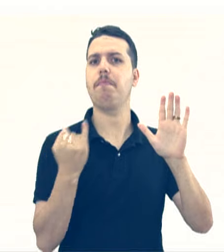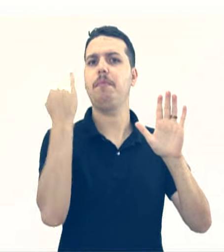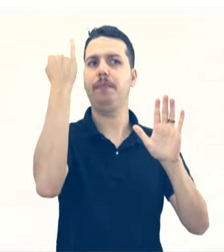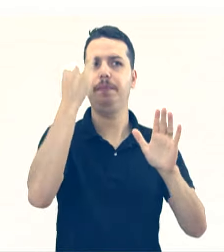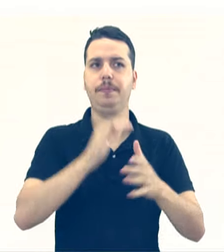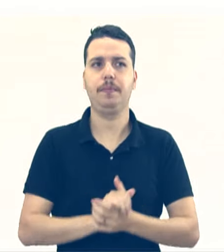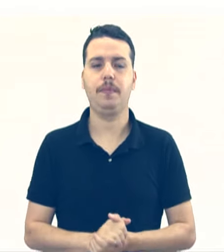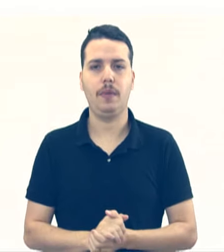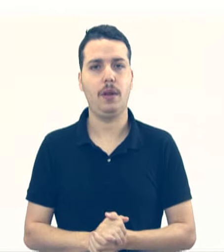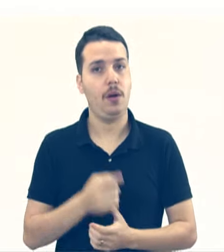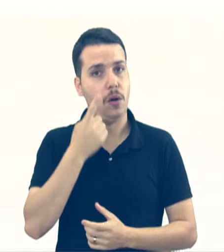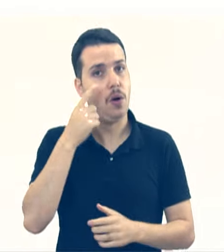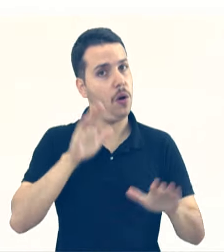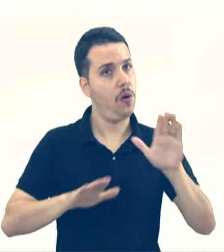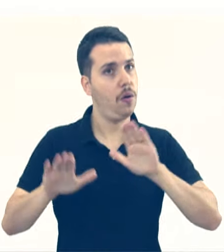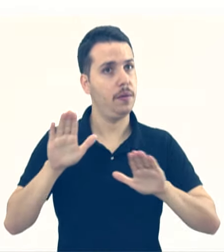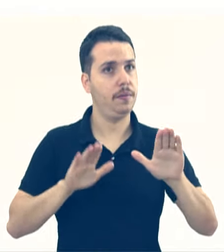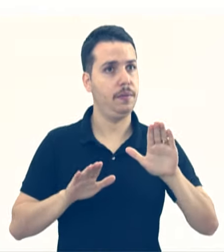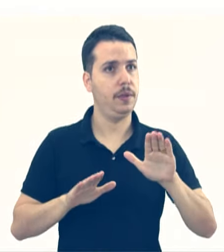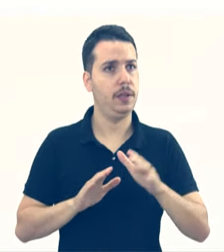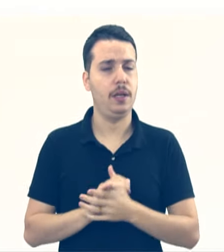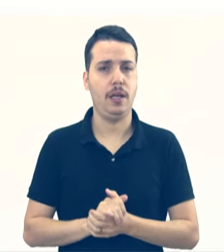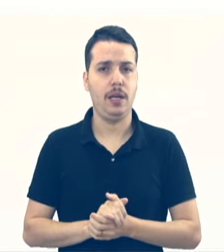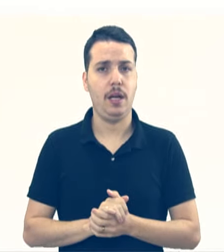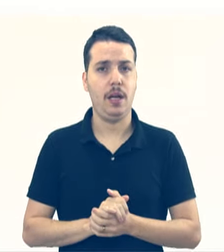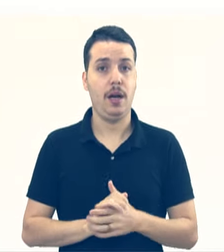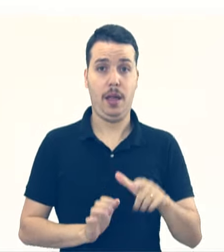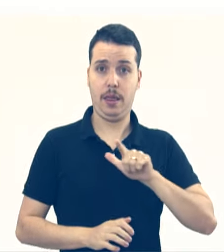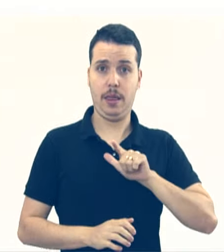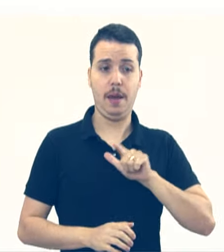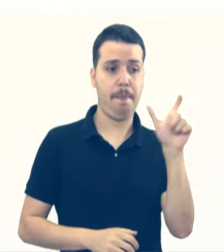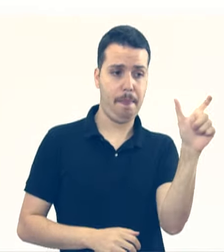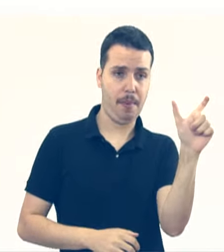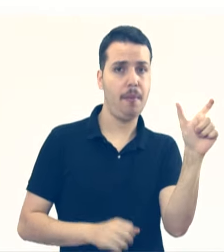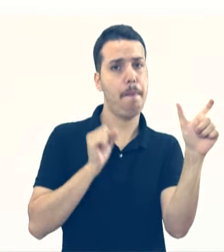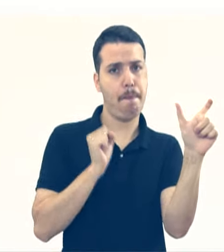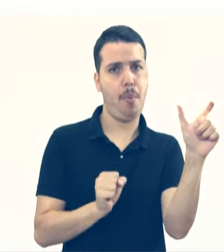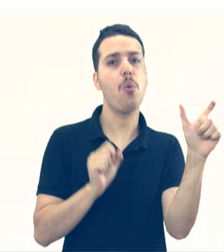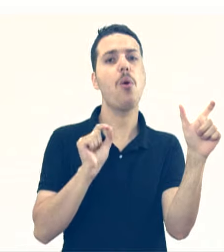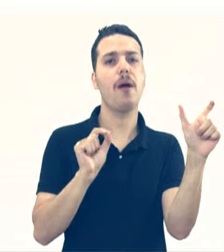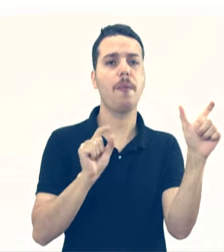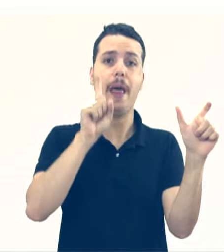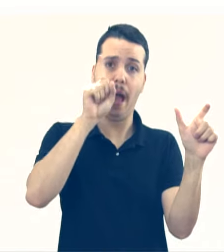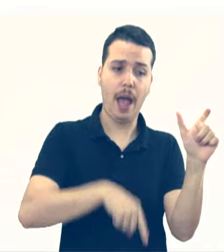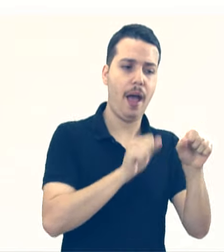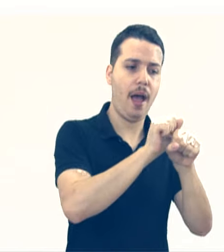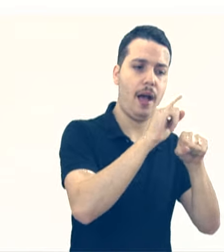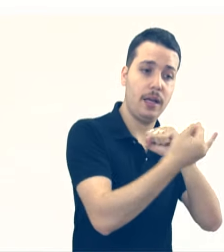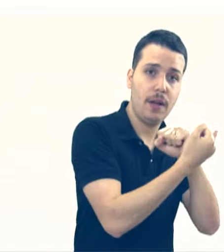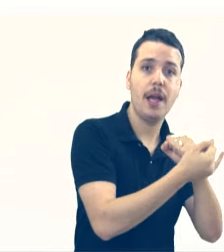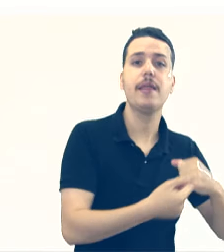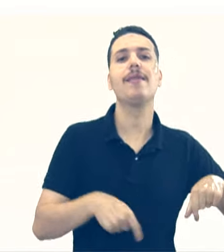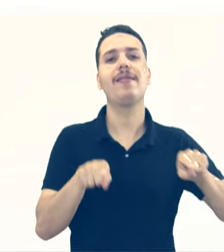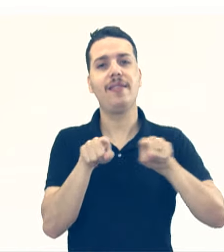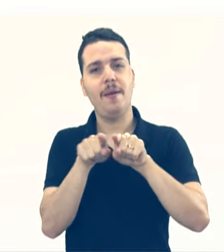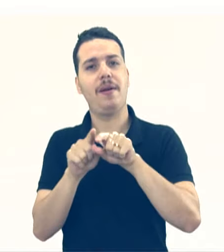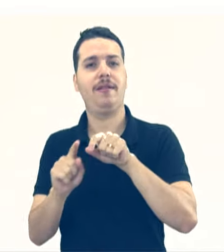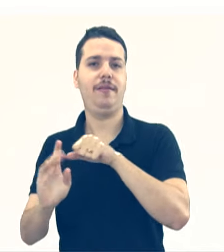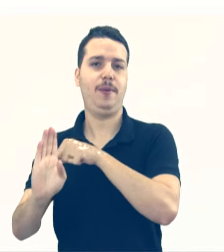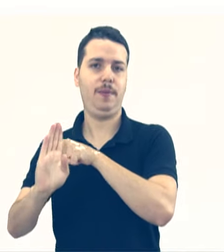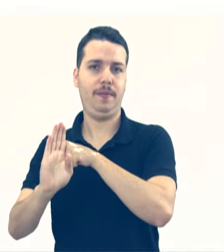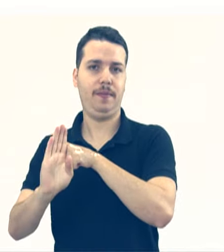Cuidado! Existem palavras que podem ser adjetivos ou substantivos, de